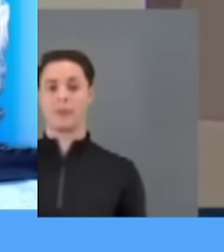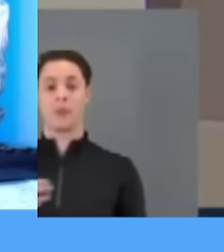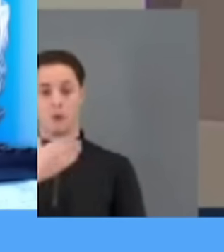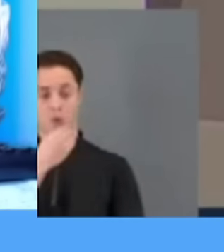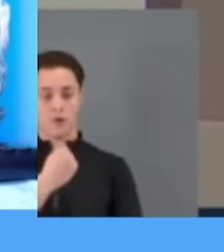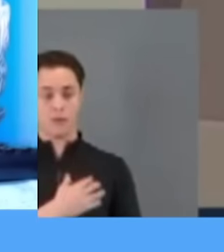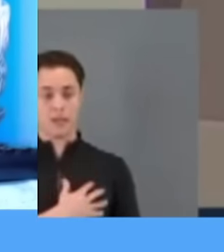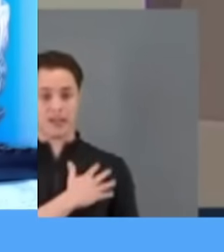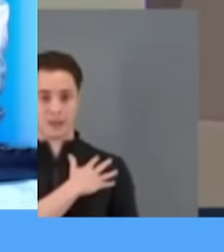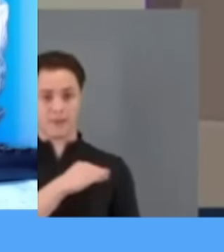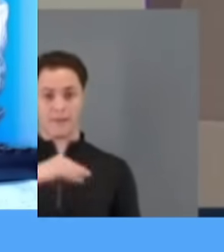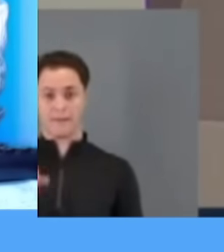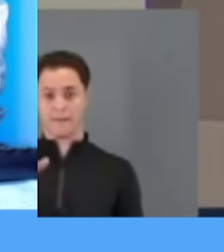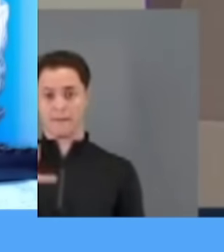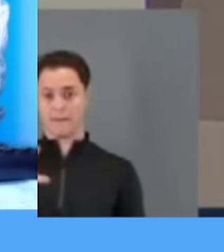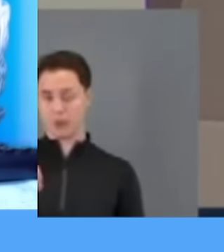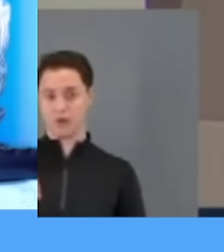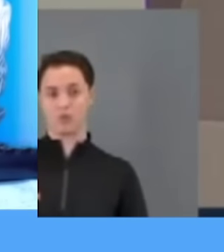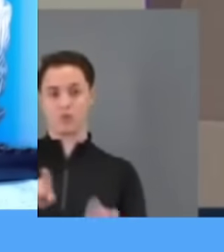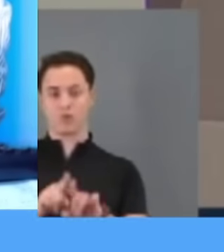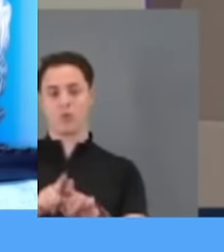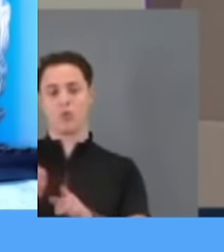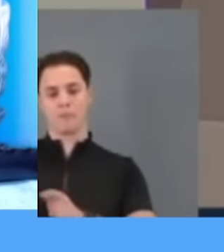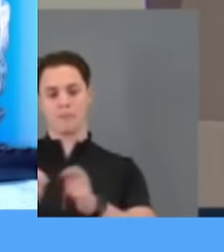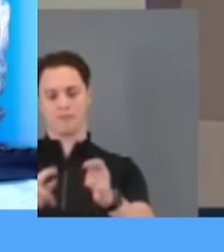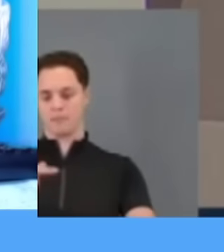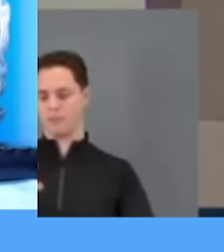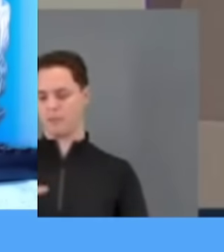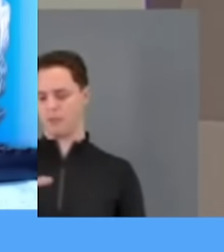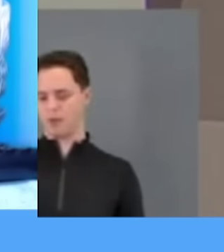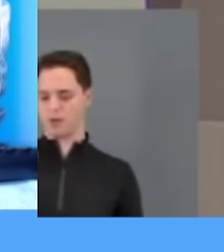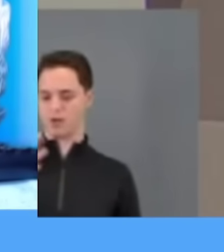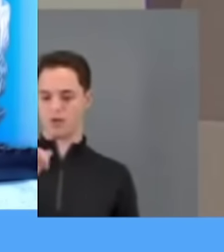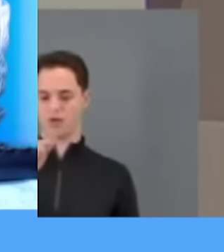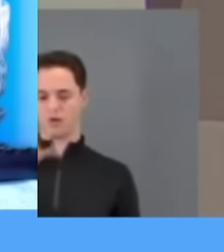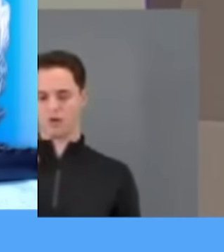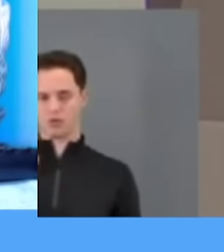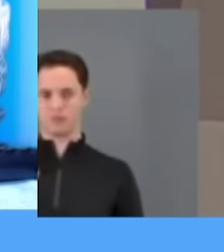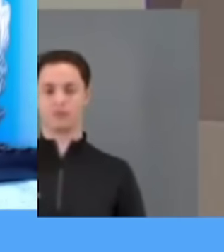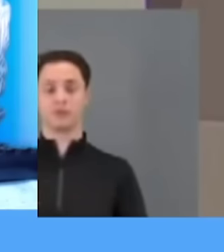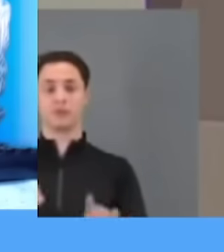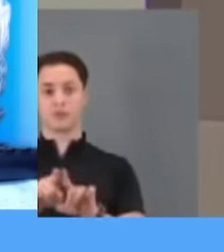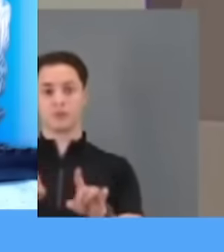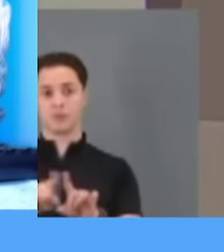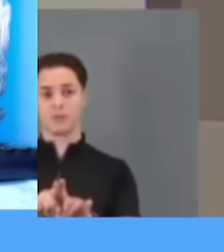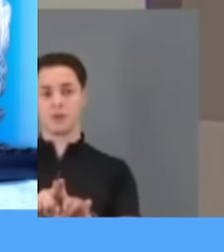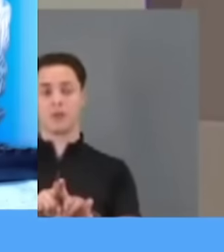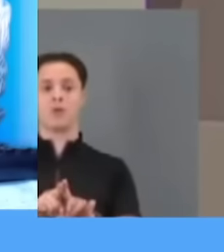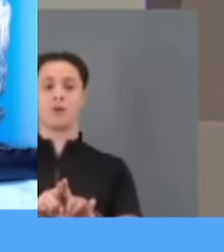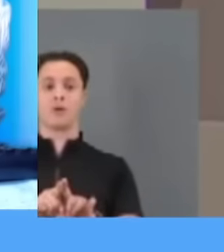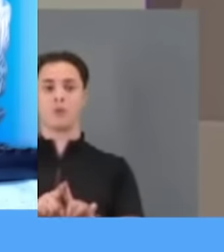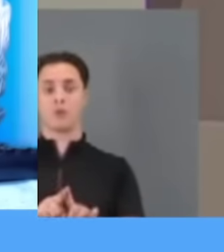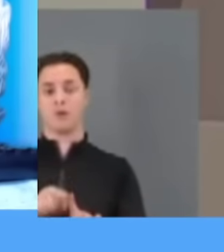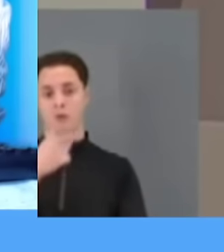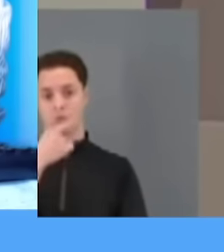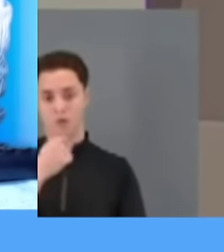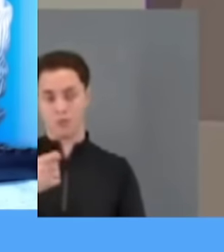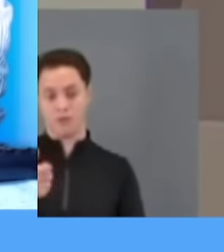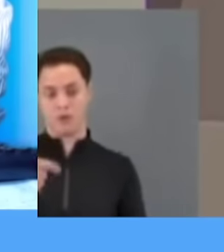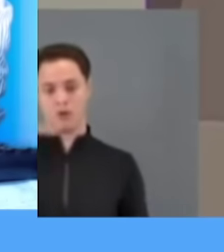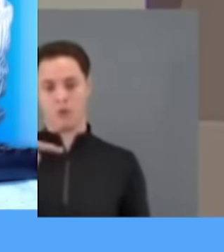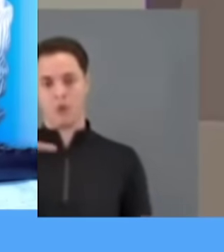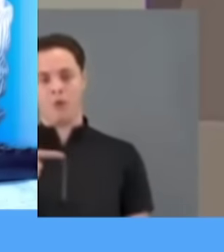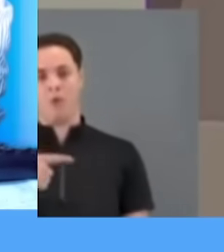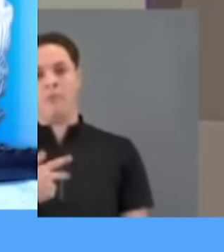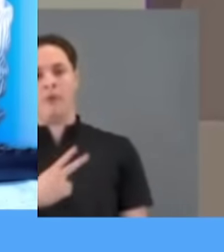segundo tenente Marco Teixeira, meu comandante de pelotão, ele é o Patamo Alfa do dia. E hoje subtenente Beroaldo